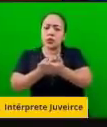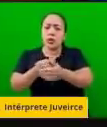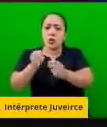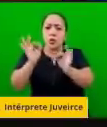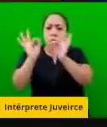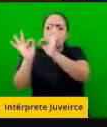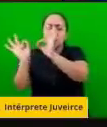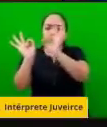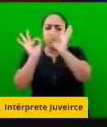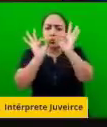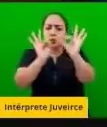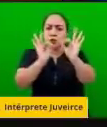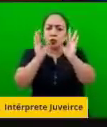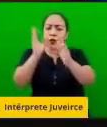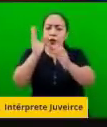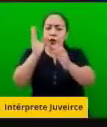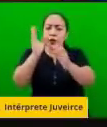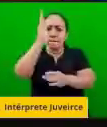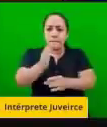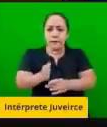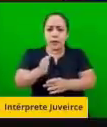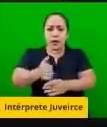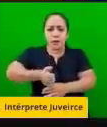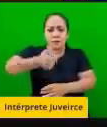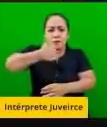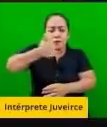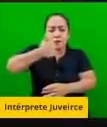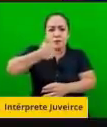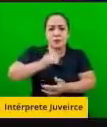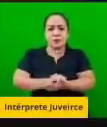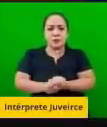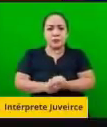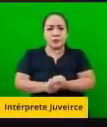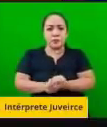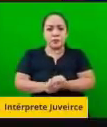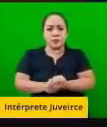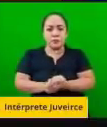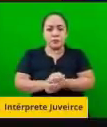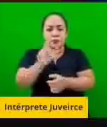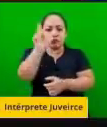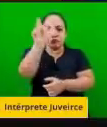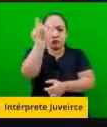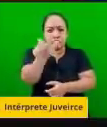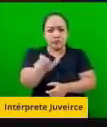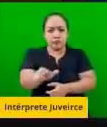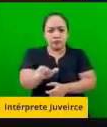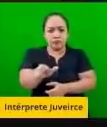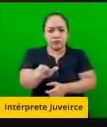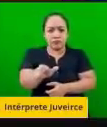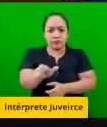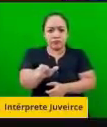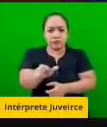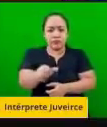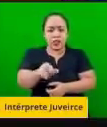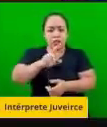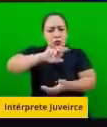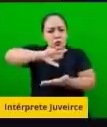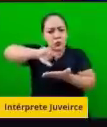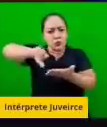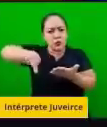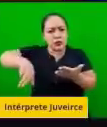primeira coluna ali, eu vou ter uma diversidade de fontes documentais, né? Eu